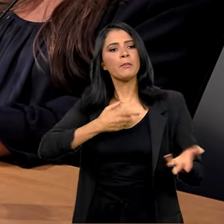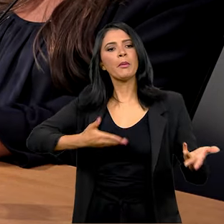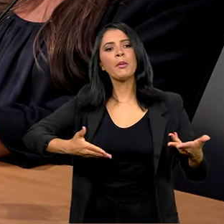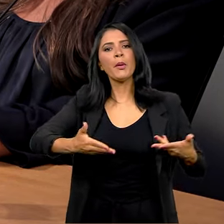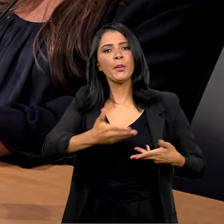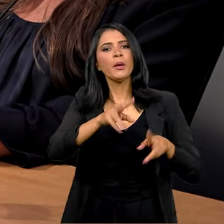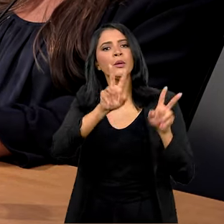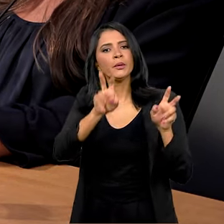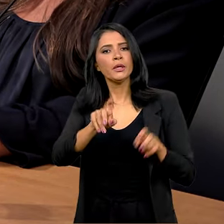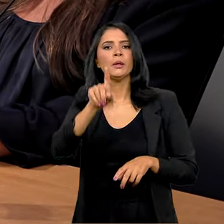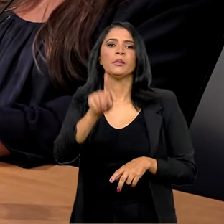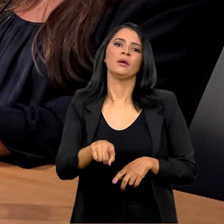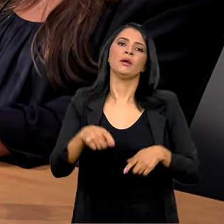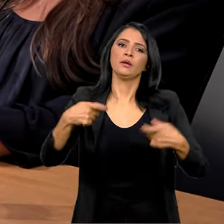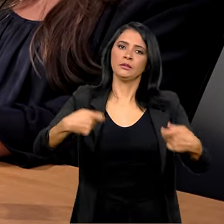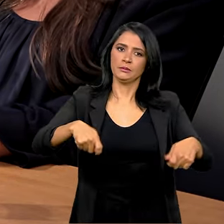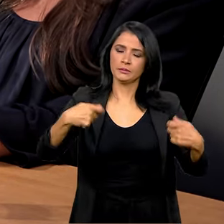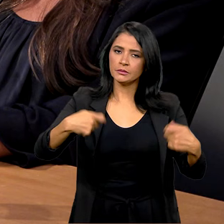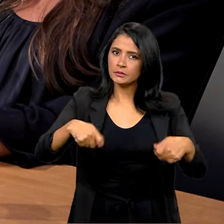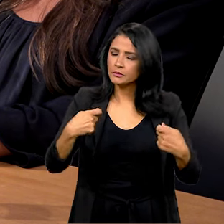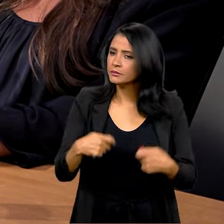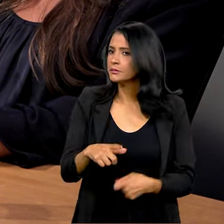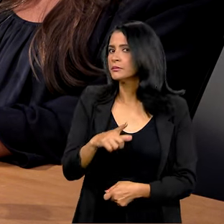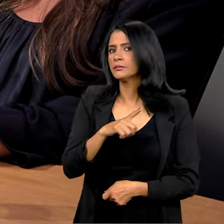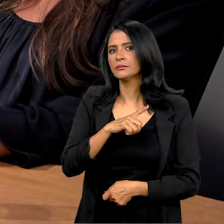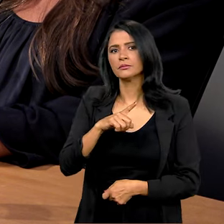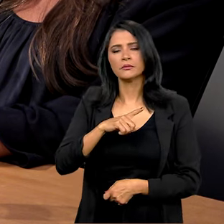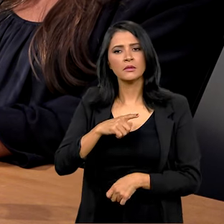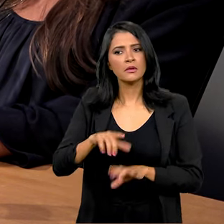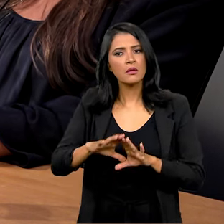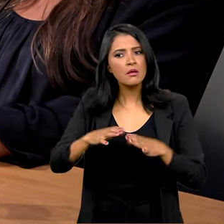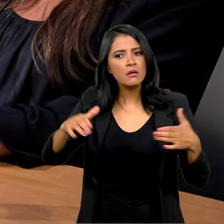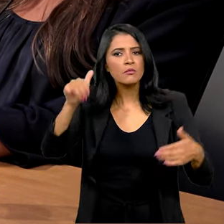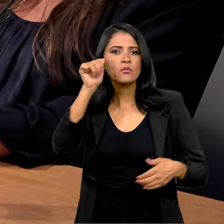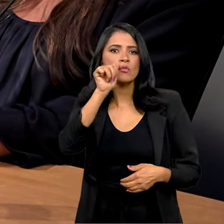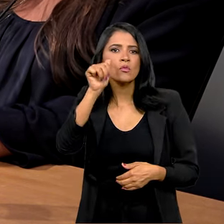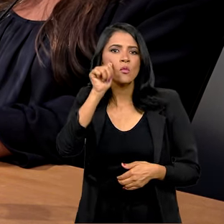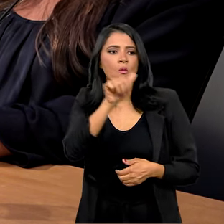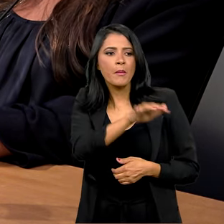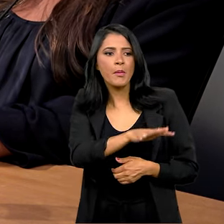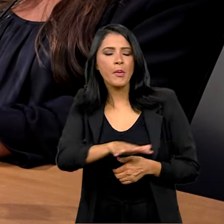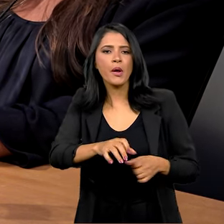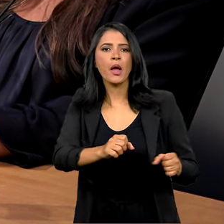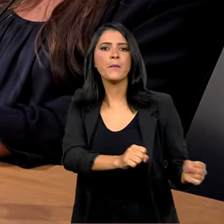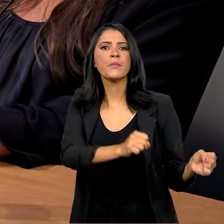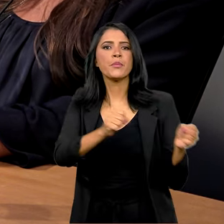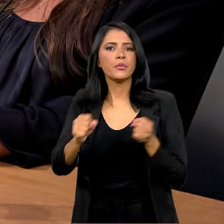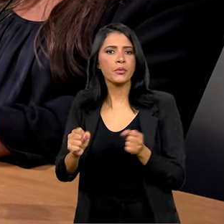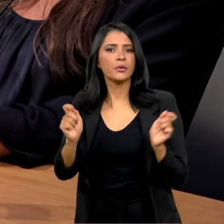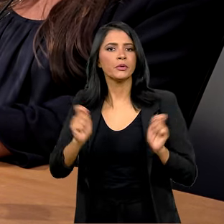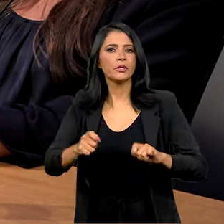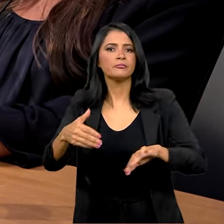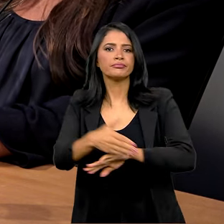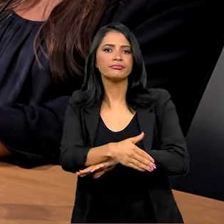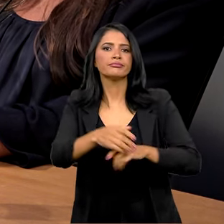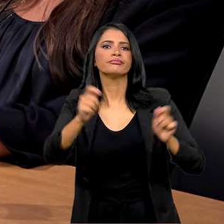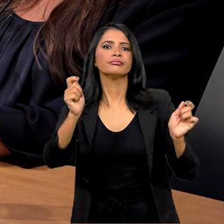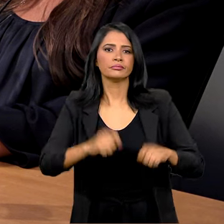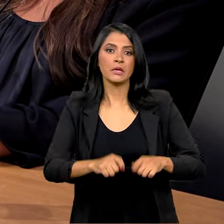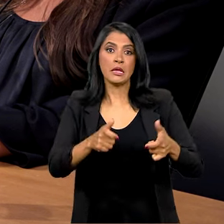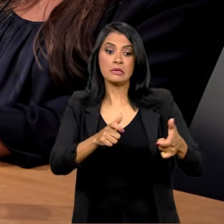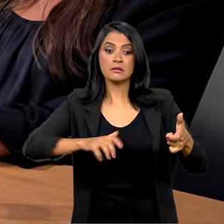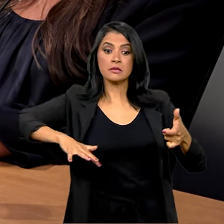intervenções foi a necessidade de termos maes em espaços de poder e quando nós